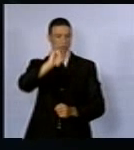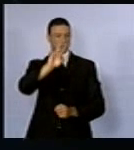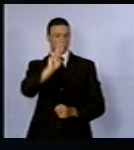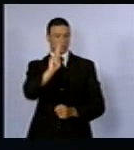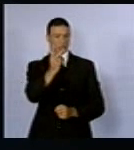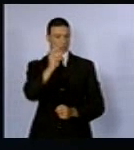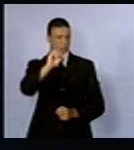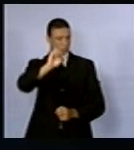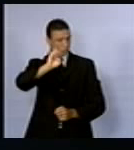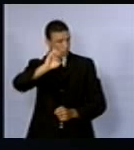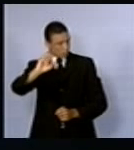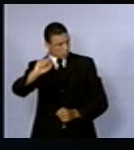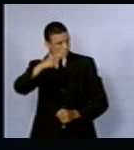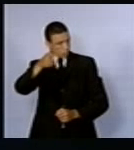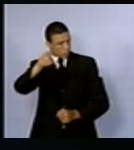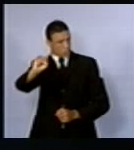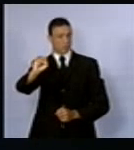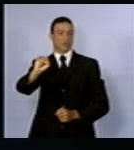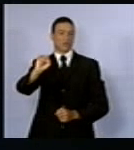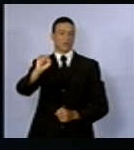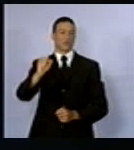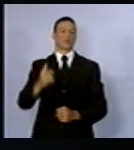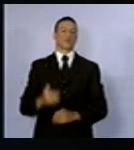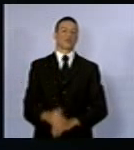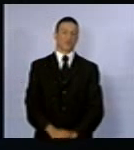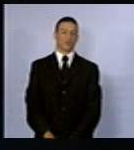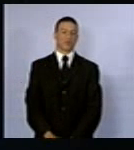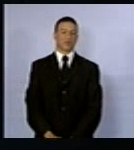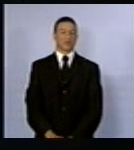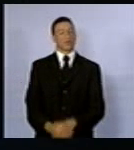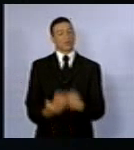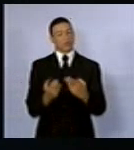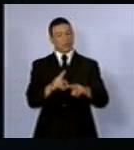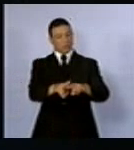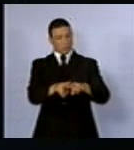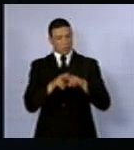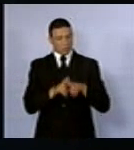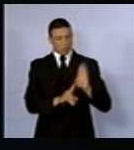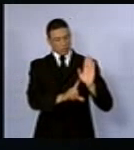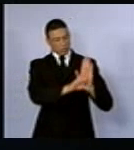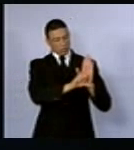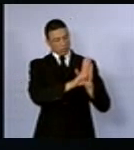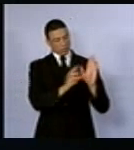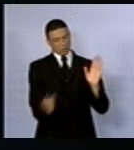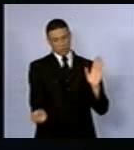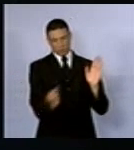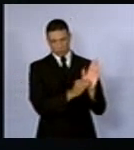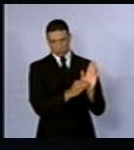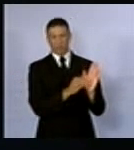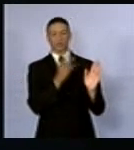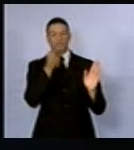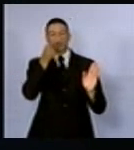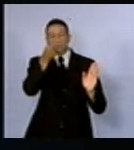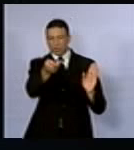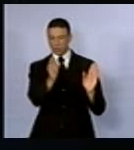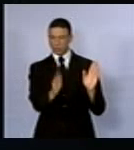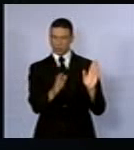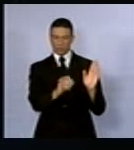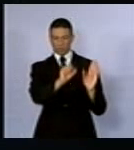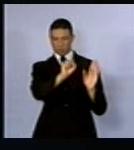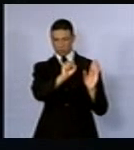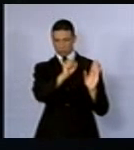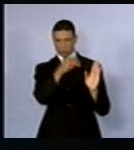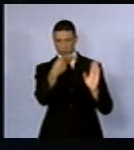preço do ativo da empresa, 11 bilhões. Então, a legislação vigente, como eu coloquei, ela fala em